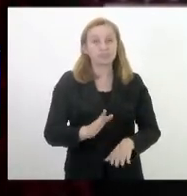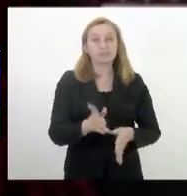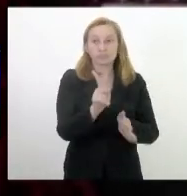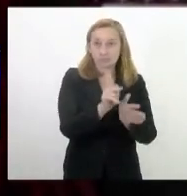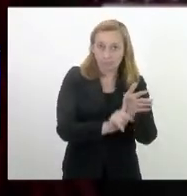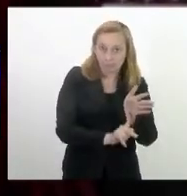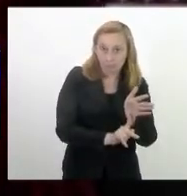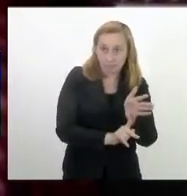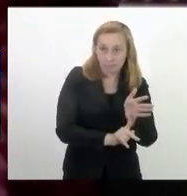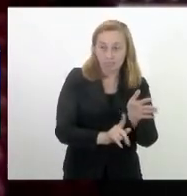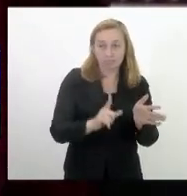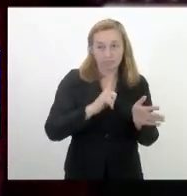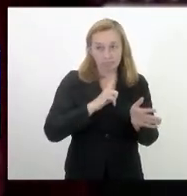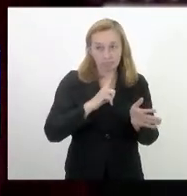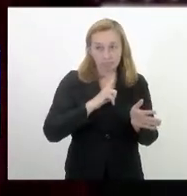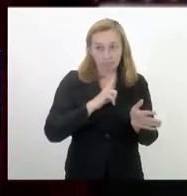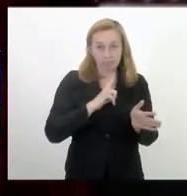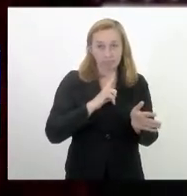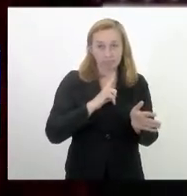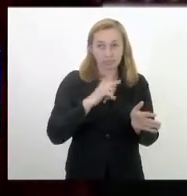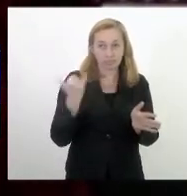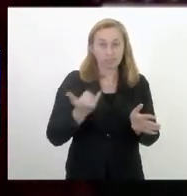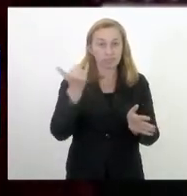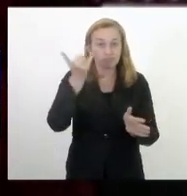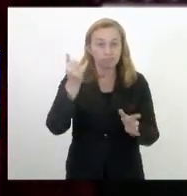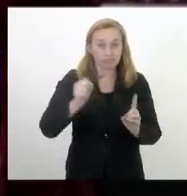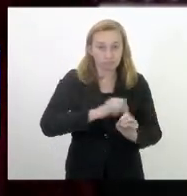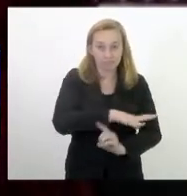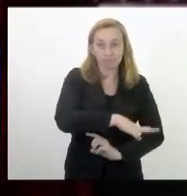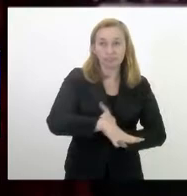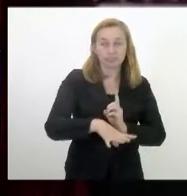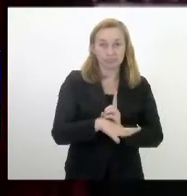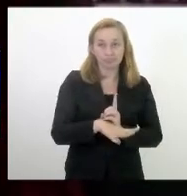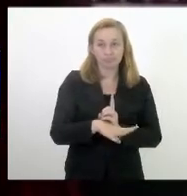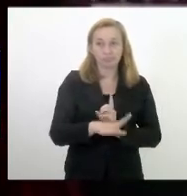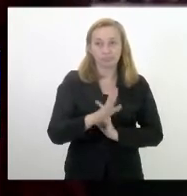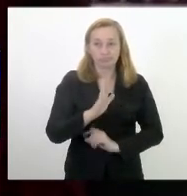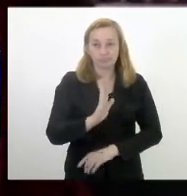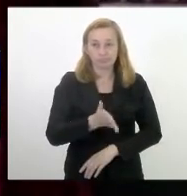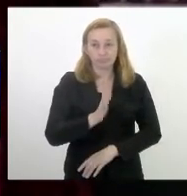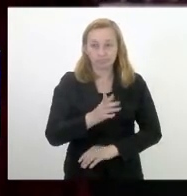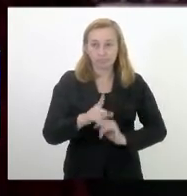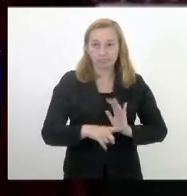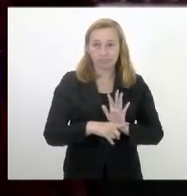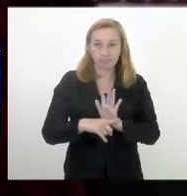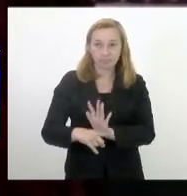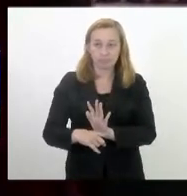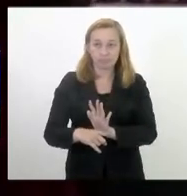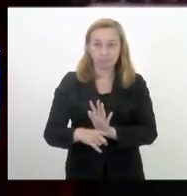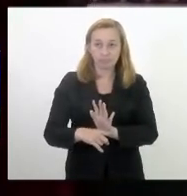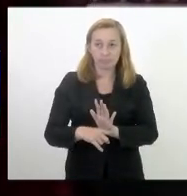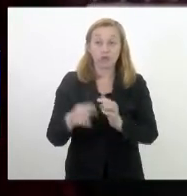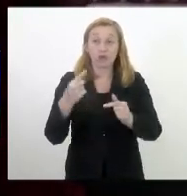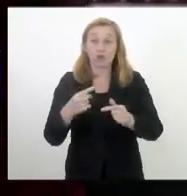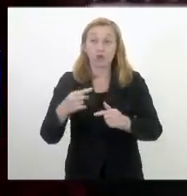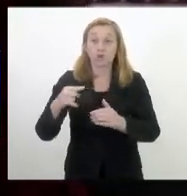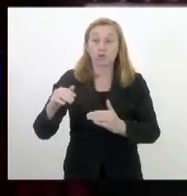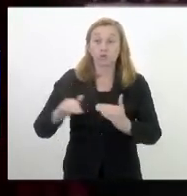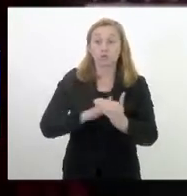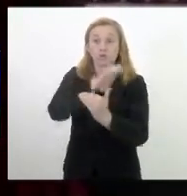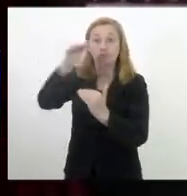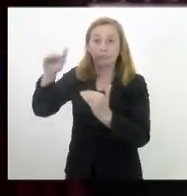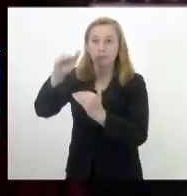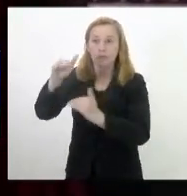projeto possui uma enorme relevância social, já que acrescenta ao benefício do programa Superar Rio, presidente,